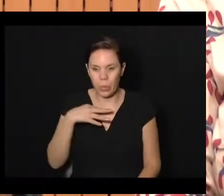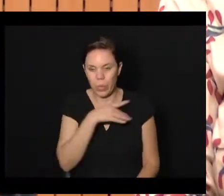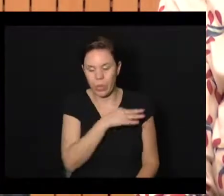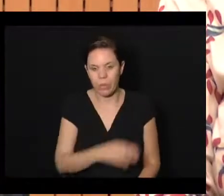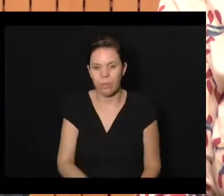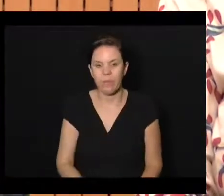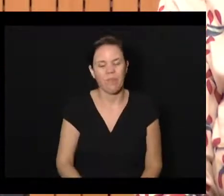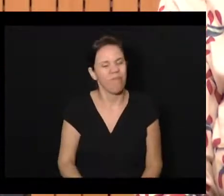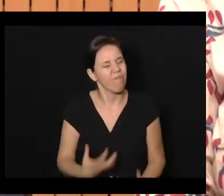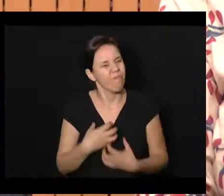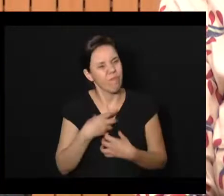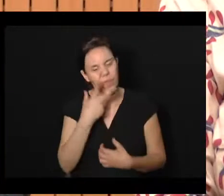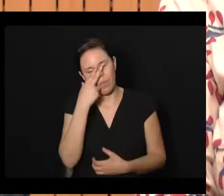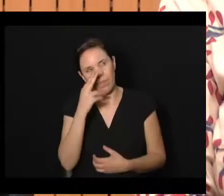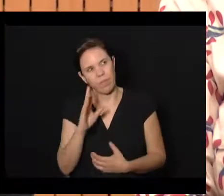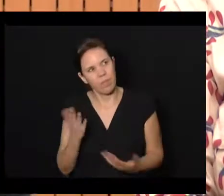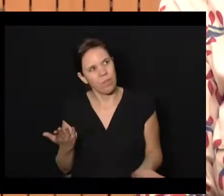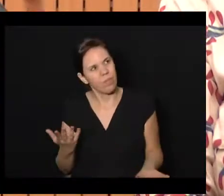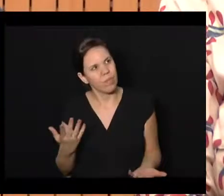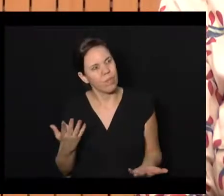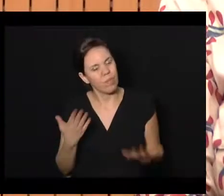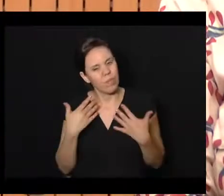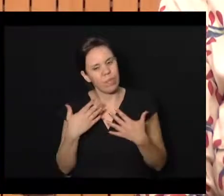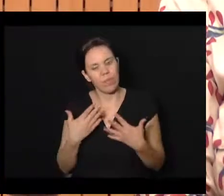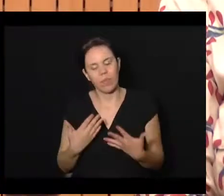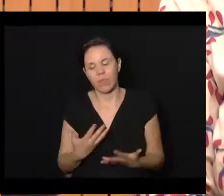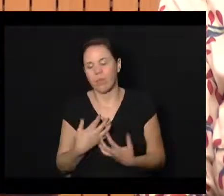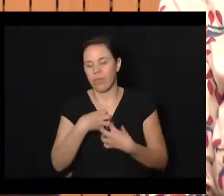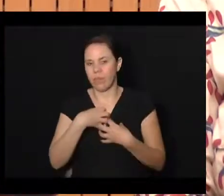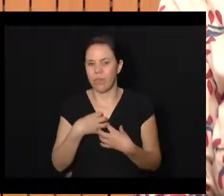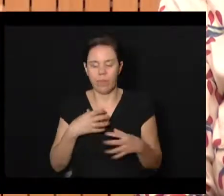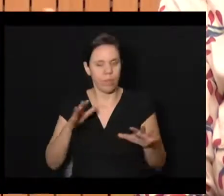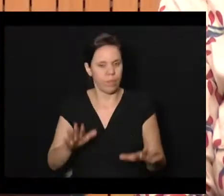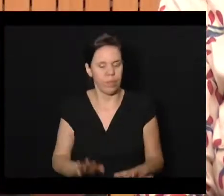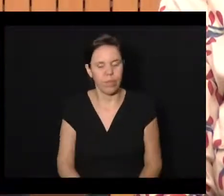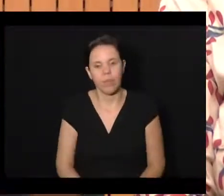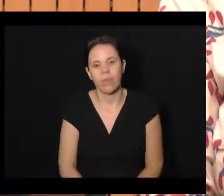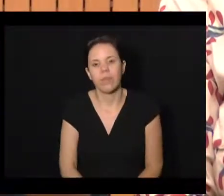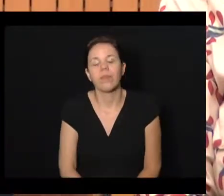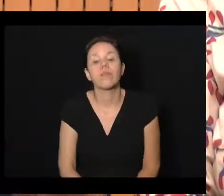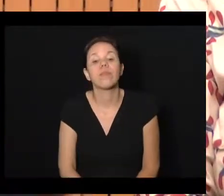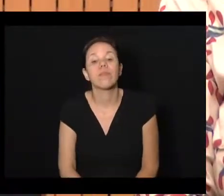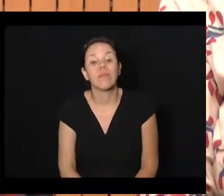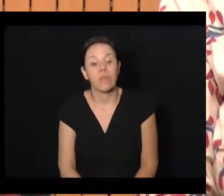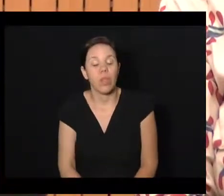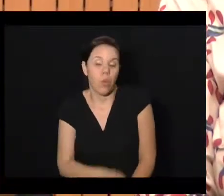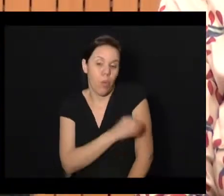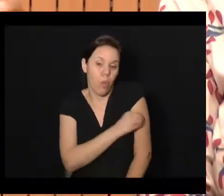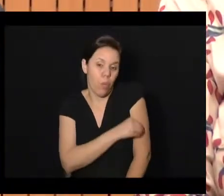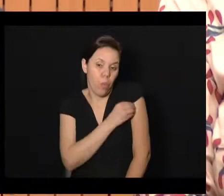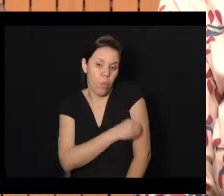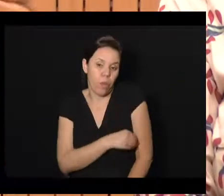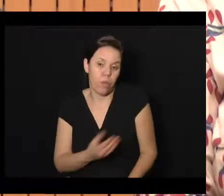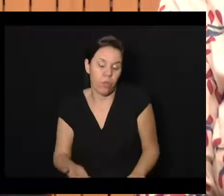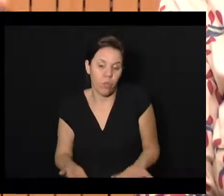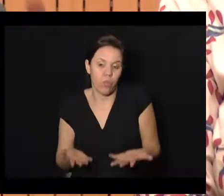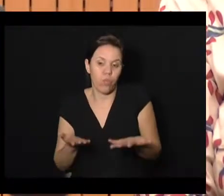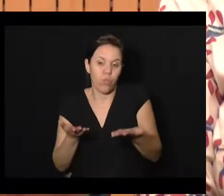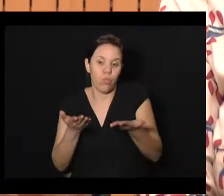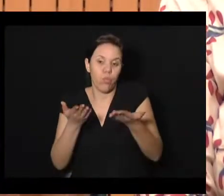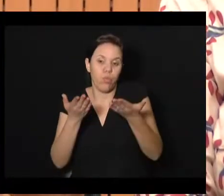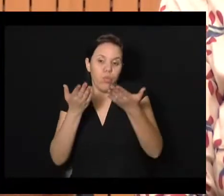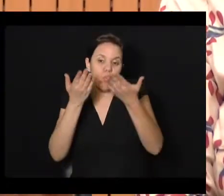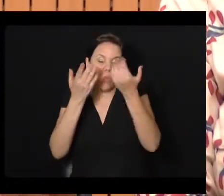falsa sensação de calor e esses casos do o nível de álcool no sangue diminui aí a pessoa vai